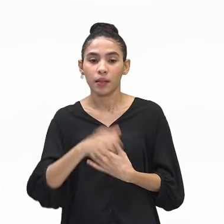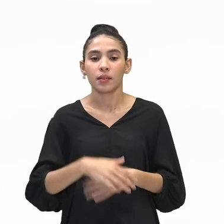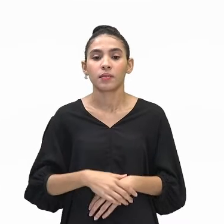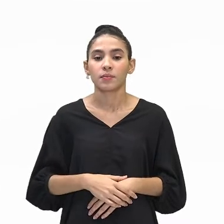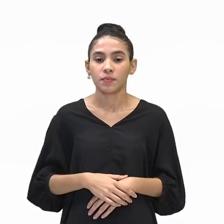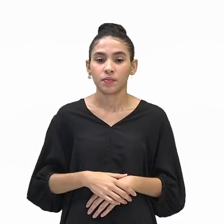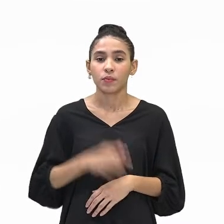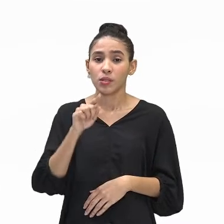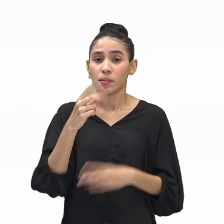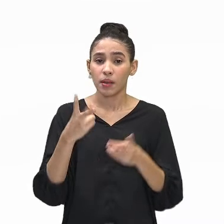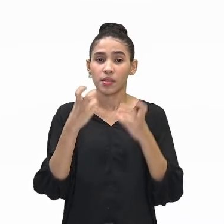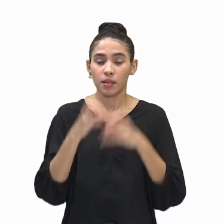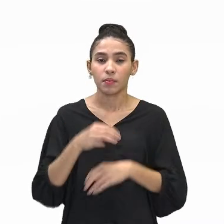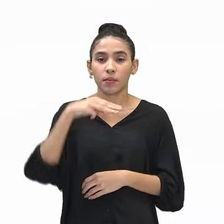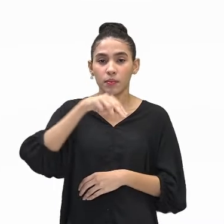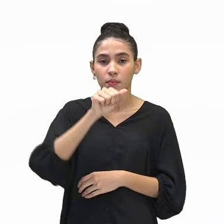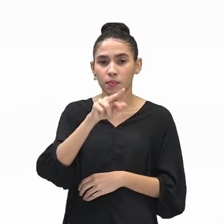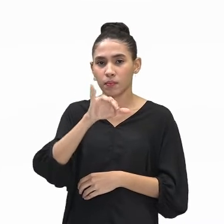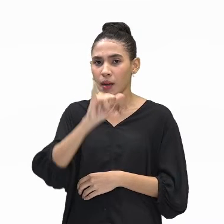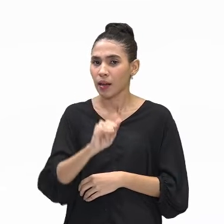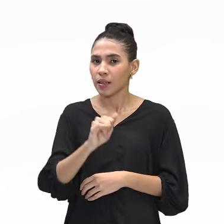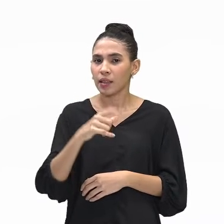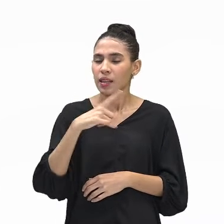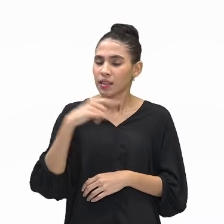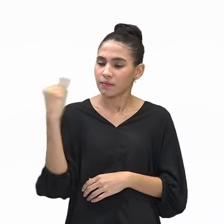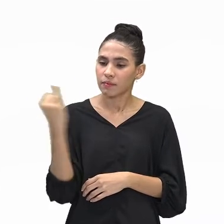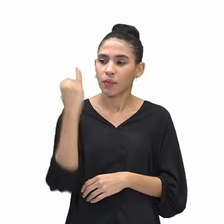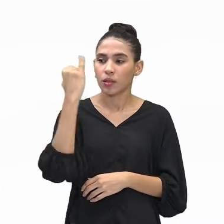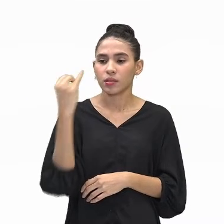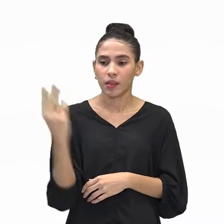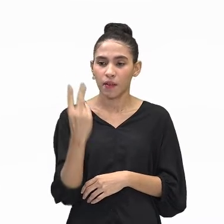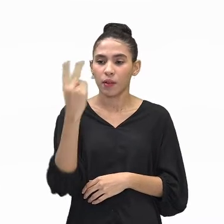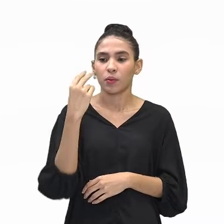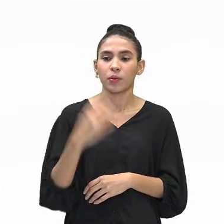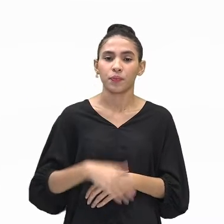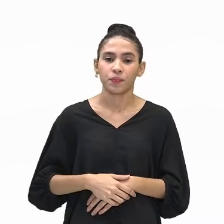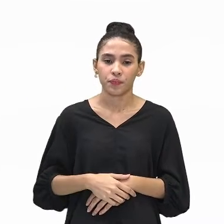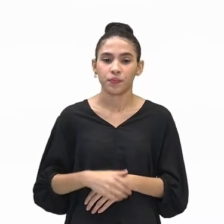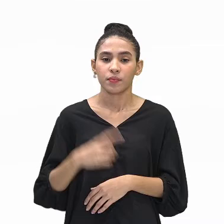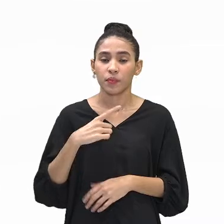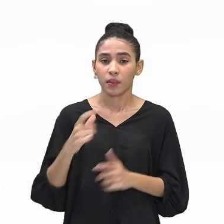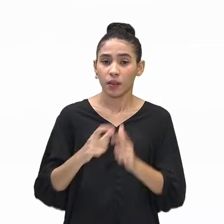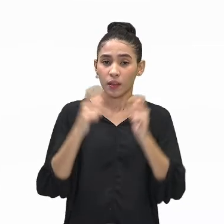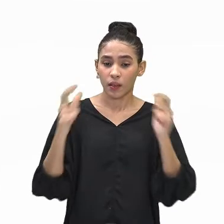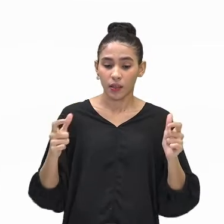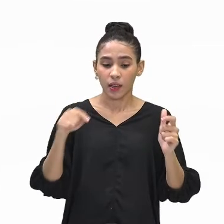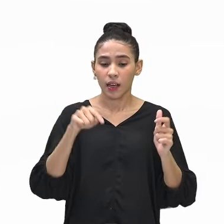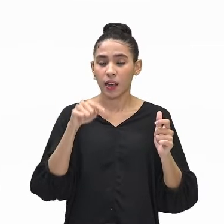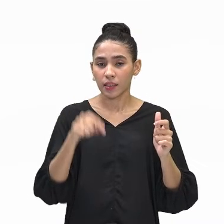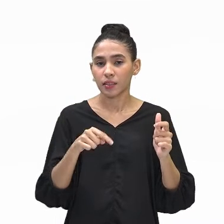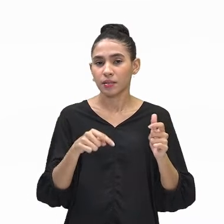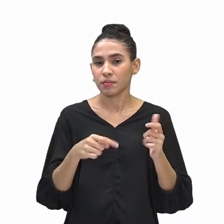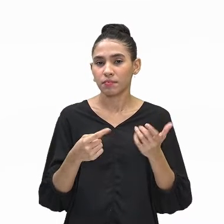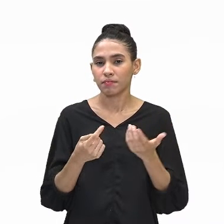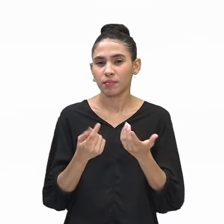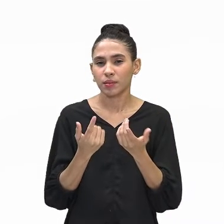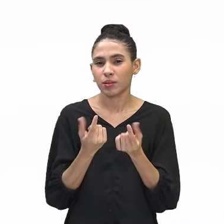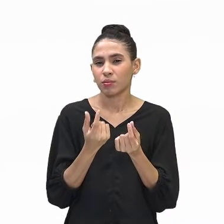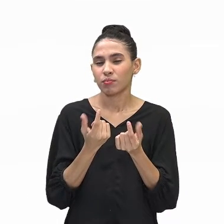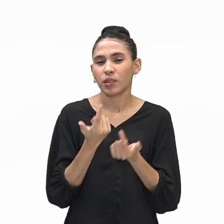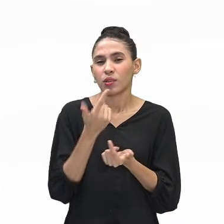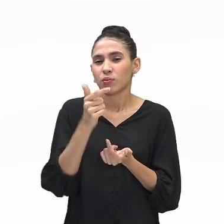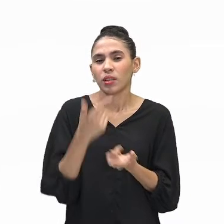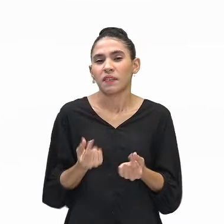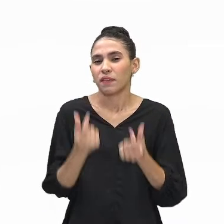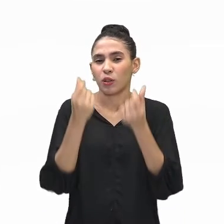fala que ela é maior que tudo isso que ele tem. Ele é dono de um grande rebanho que ultrapassa até os montes. Mas isso não é